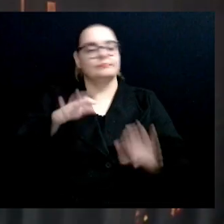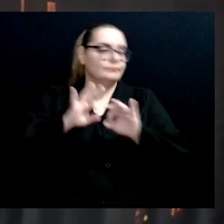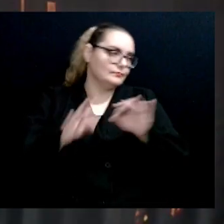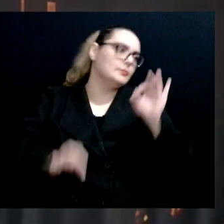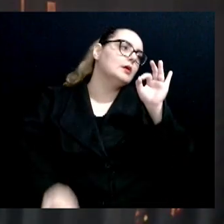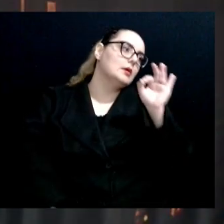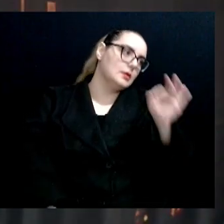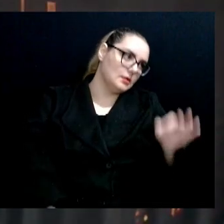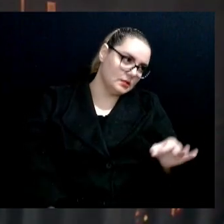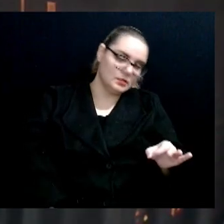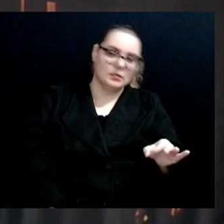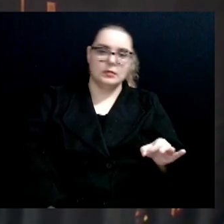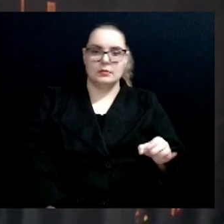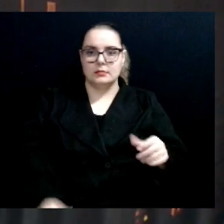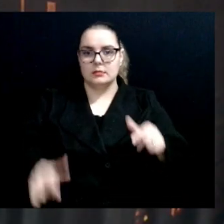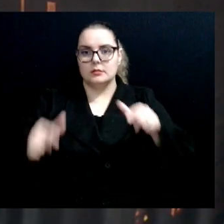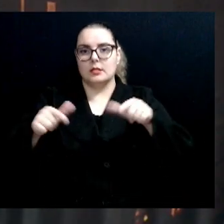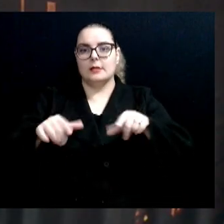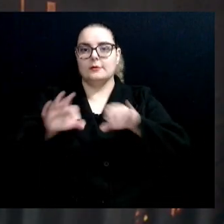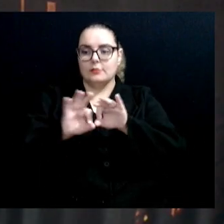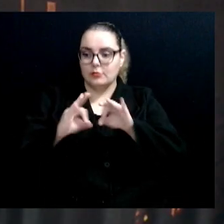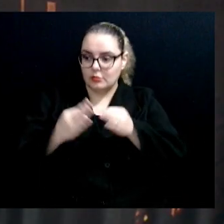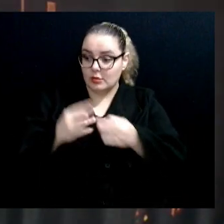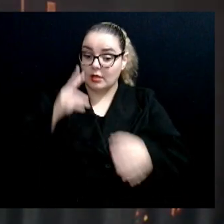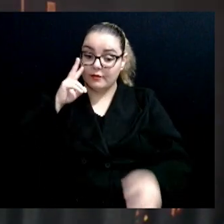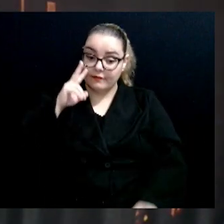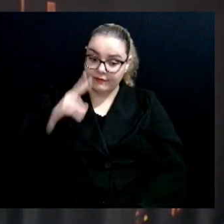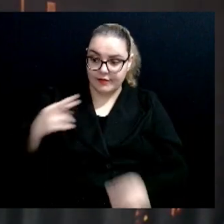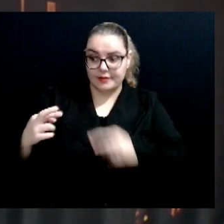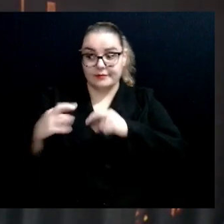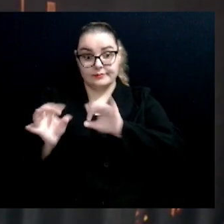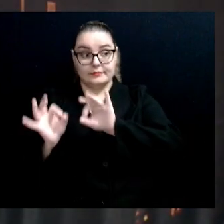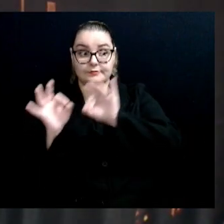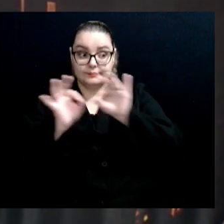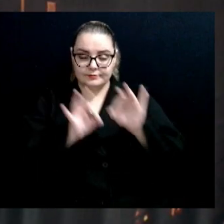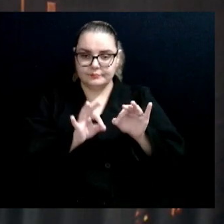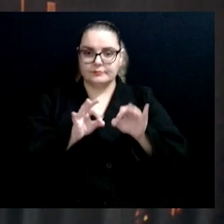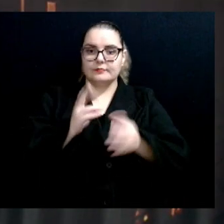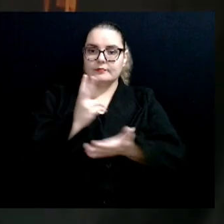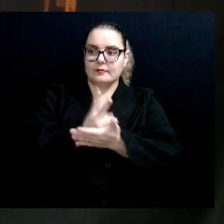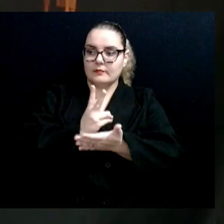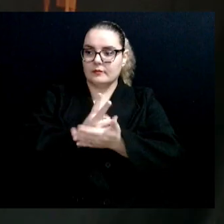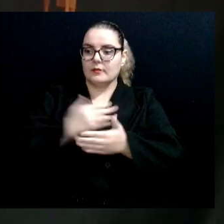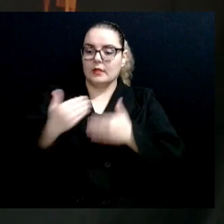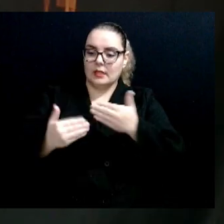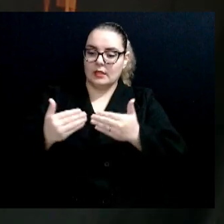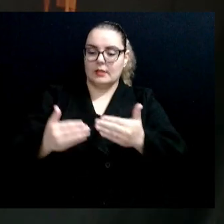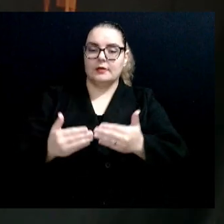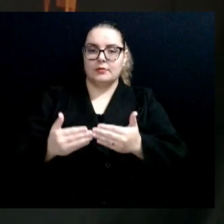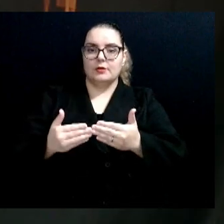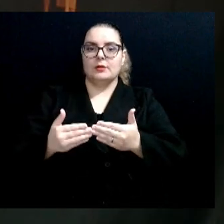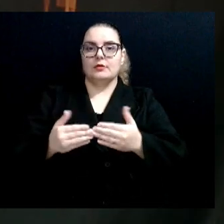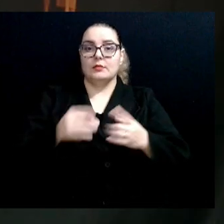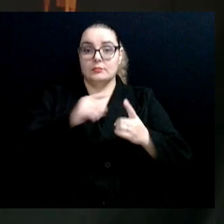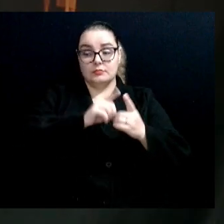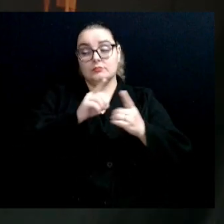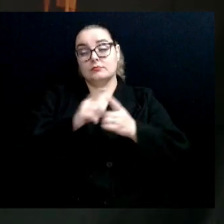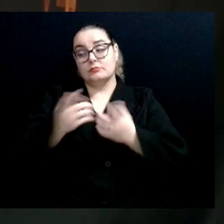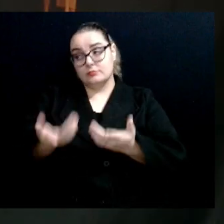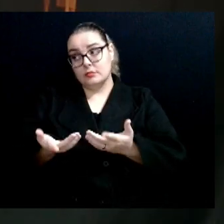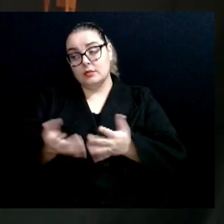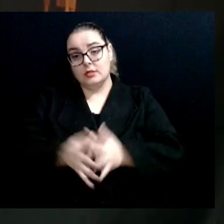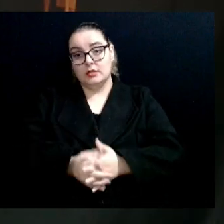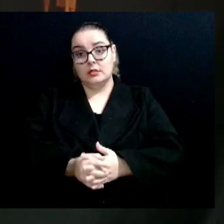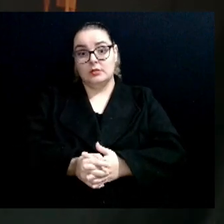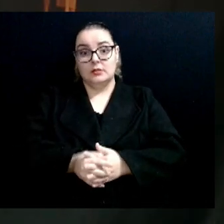no ambiente da família, fazer um acompanhamento frequente e a partir desse atendimento, a família cria vínculo,